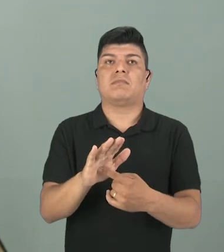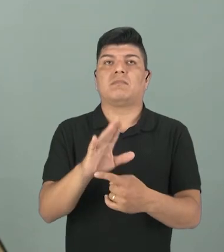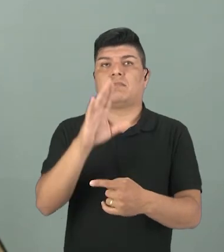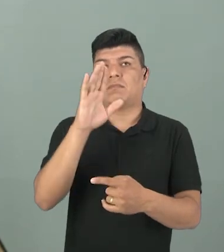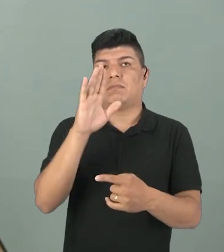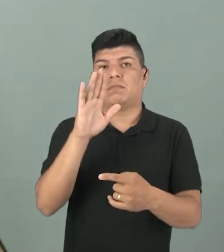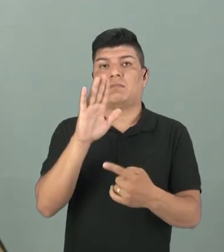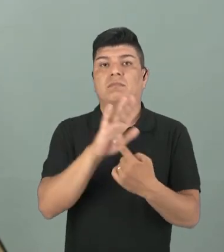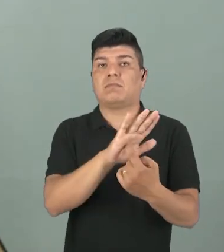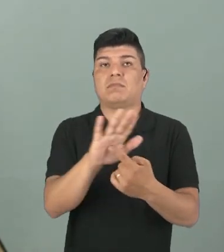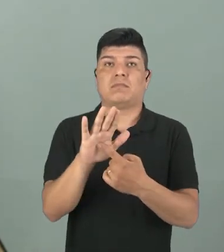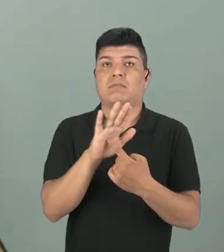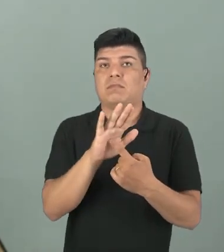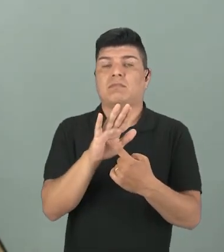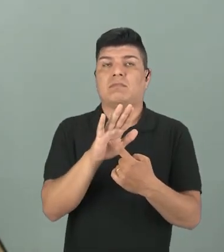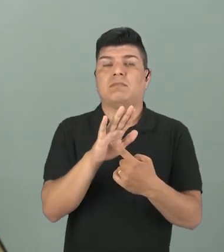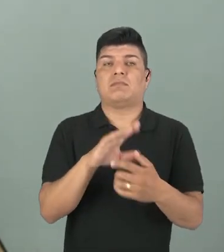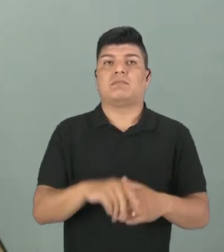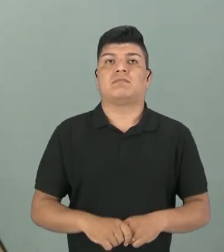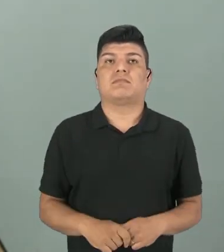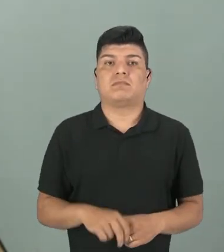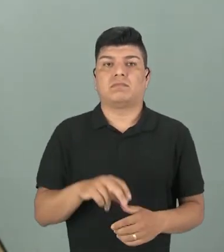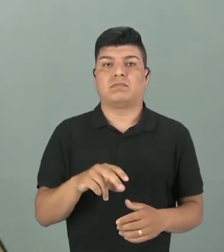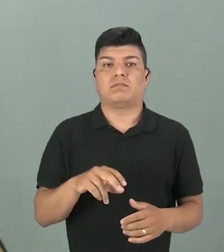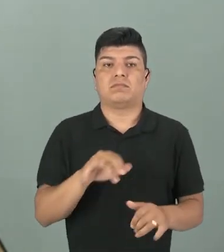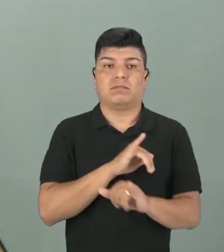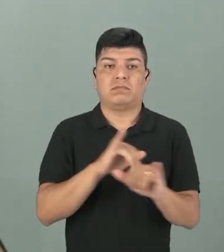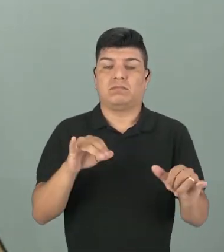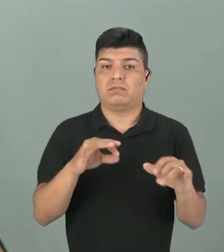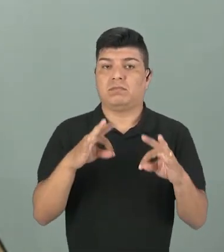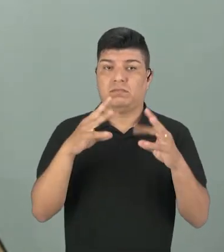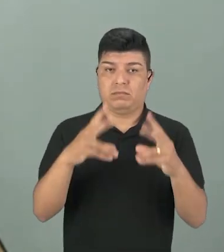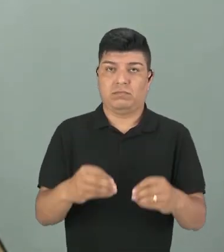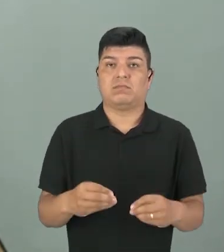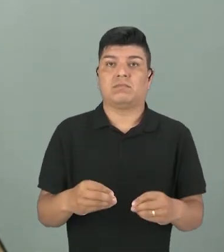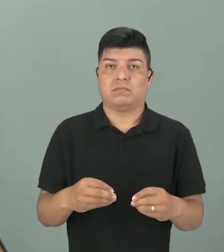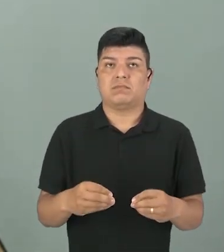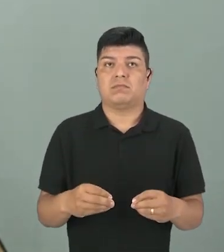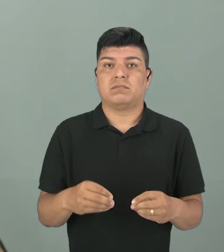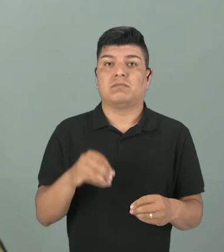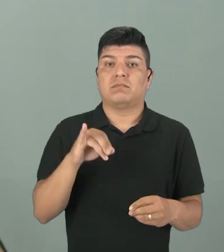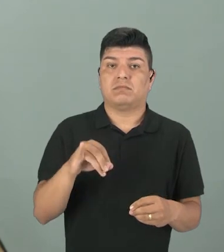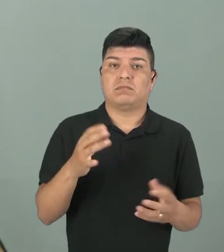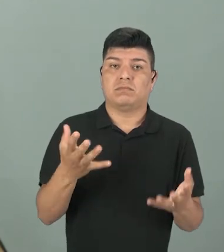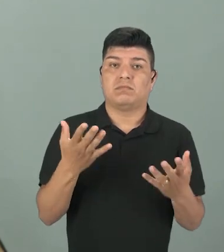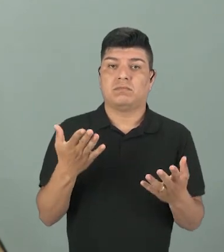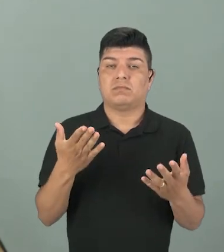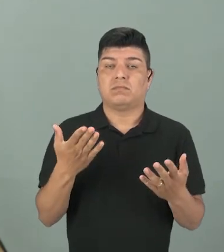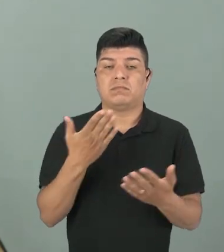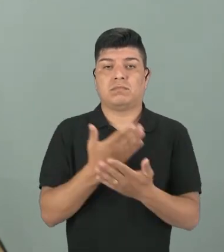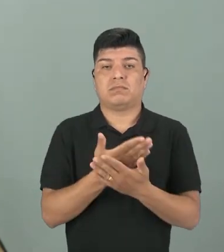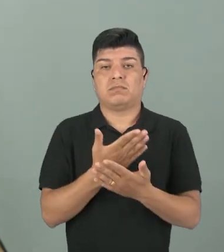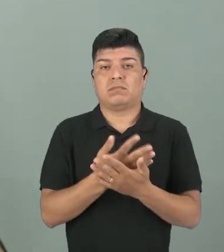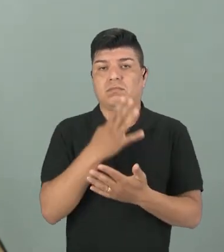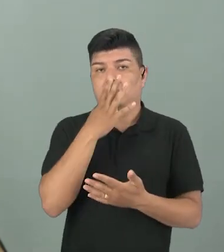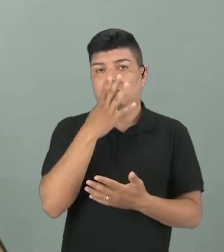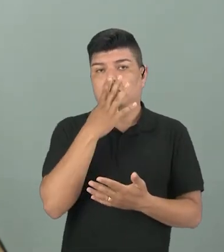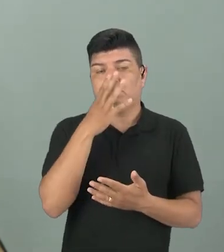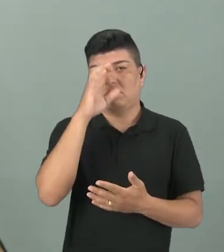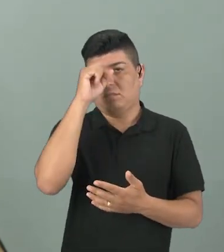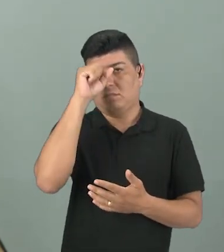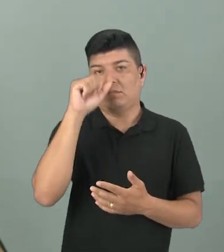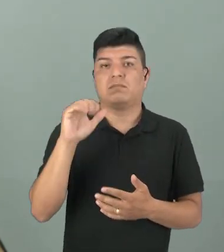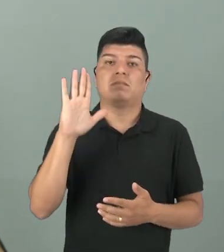vai apresentar na notícia como um todo, certo? Se vocês quiserem acessar essa aula,